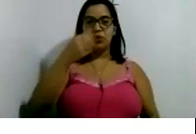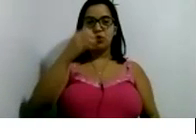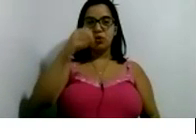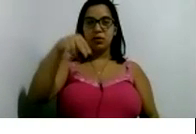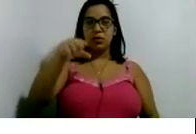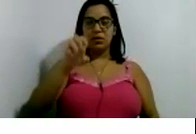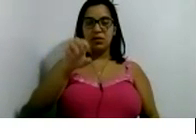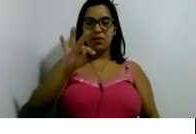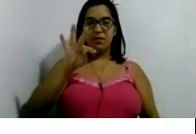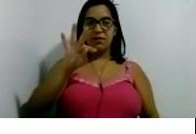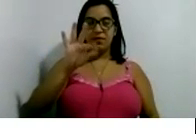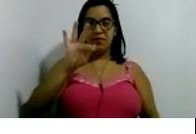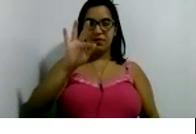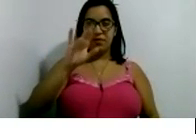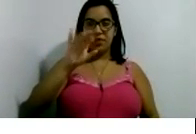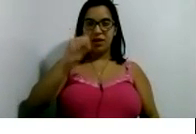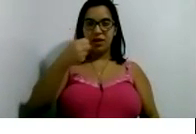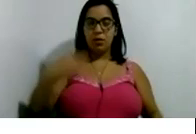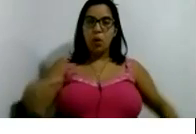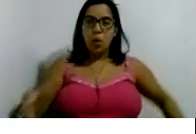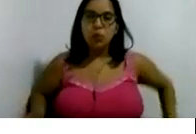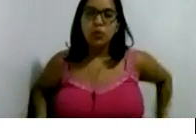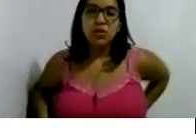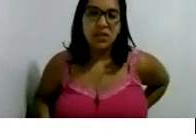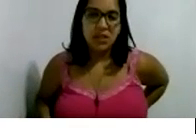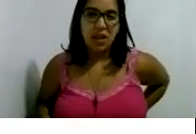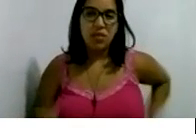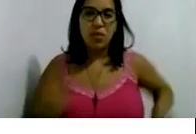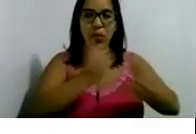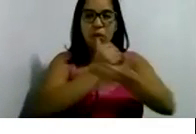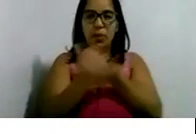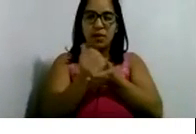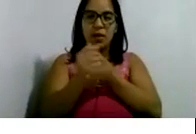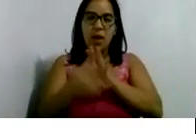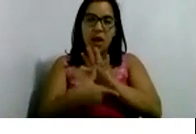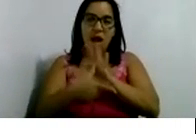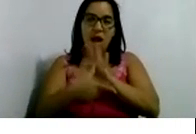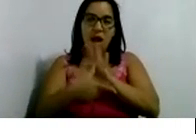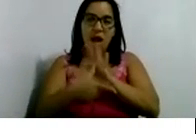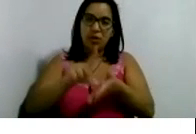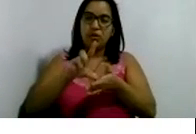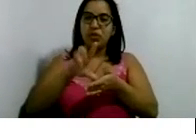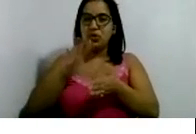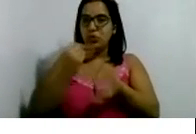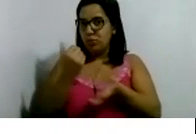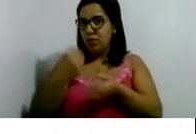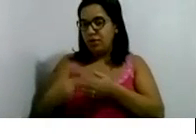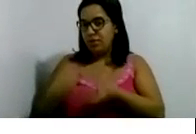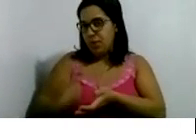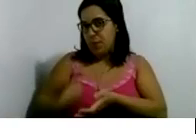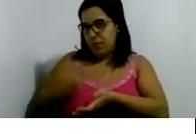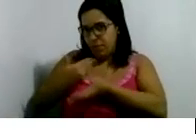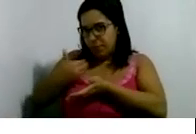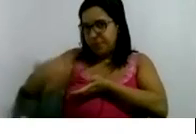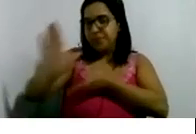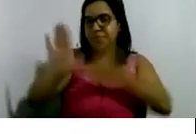locais dos rins mesonéficos, que é aquele rim que é antecessor do permanente. Então, olha, aqui a gente